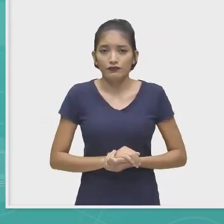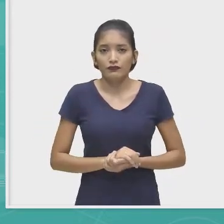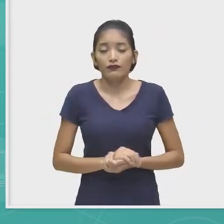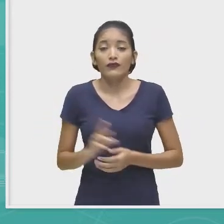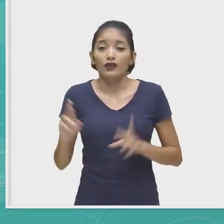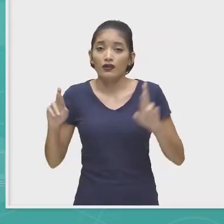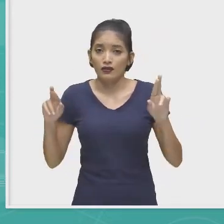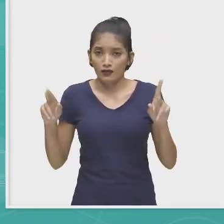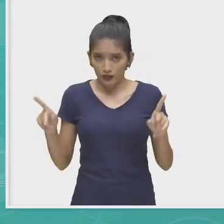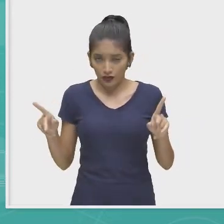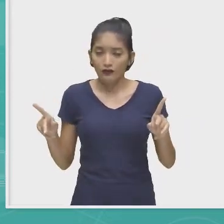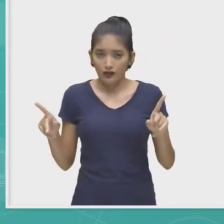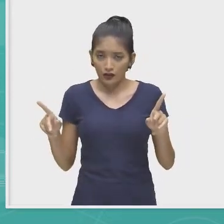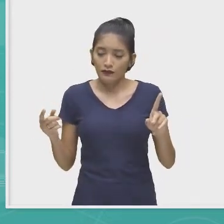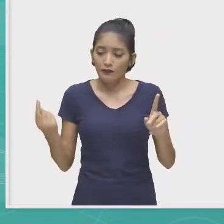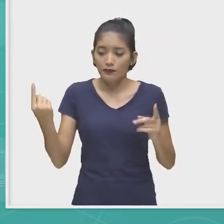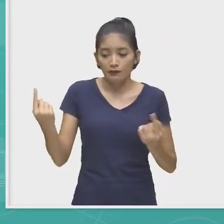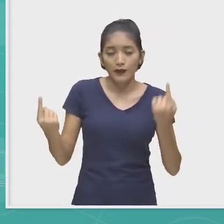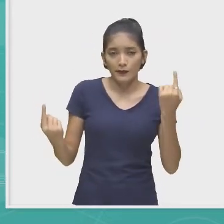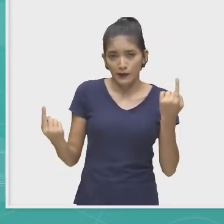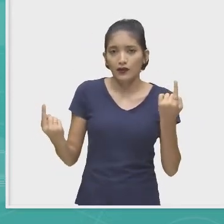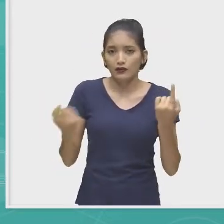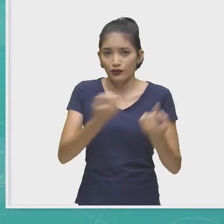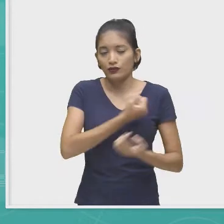diferença, 28,